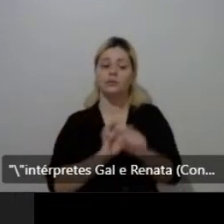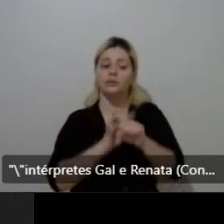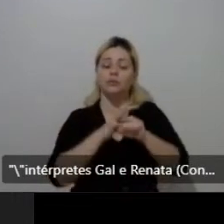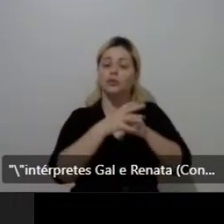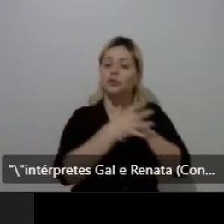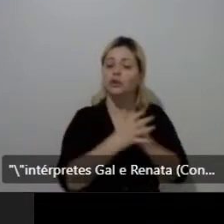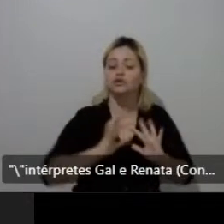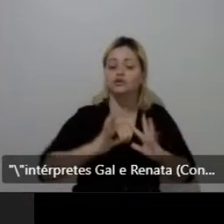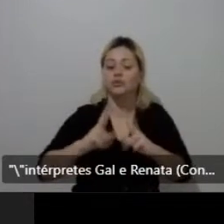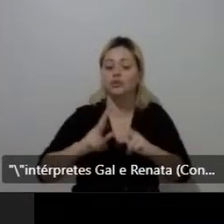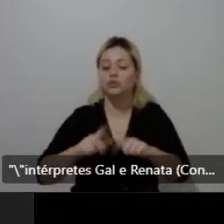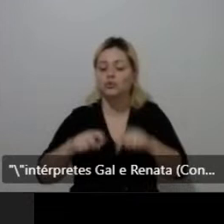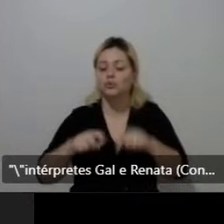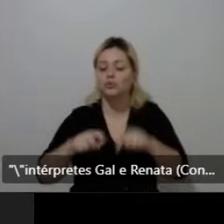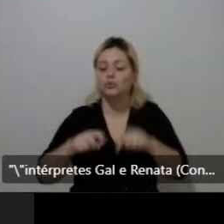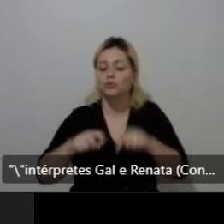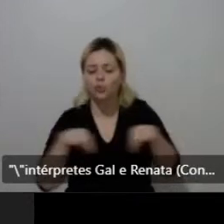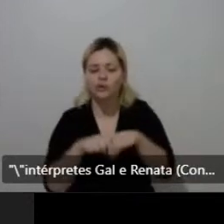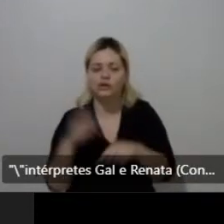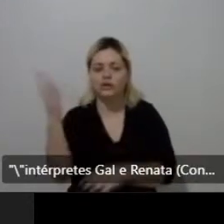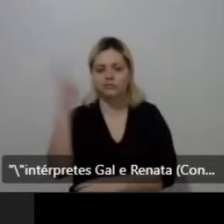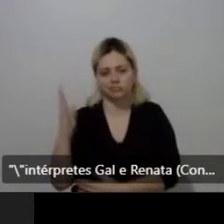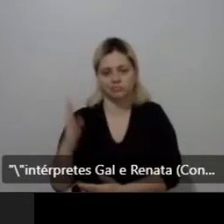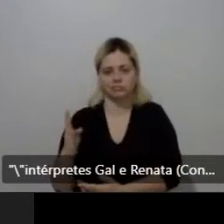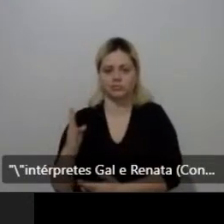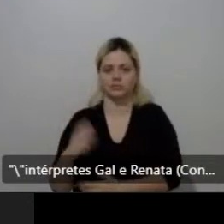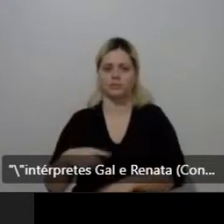E é muito interessante notar que depois de